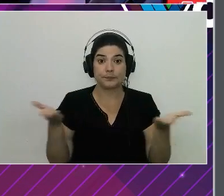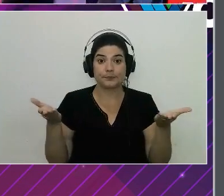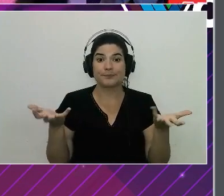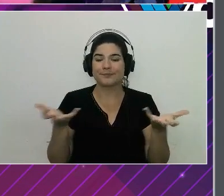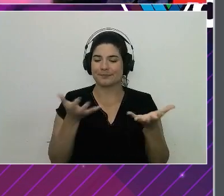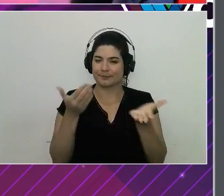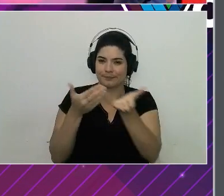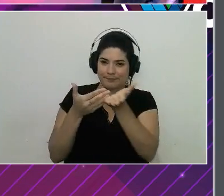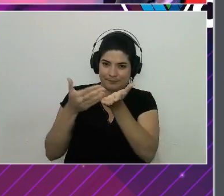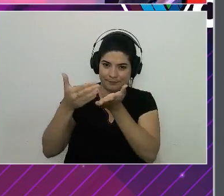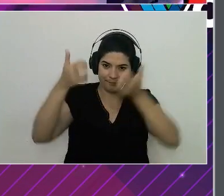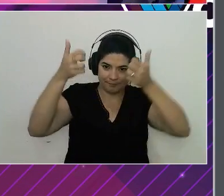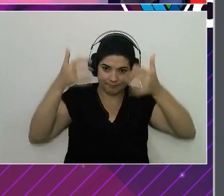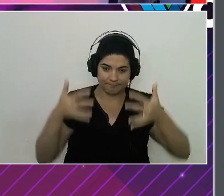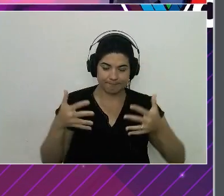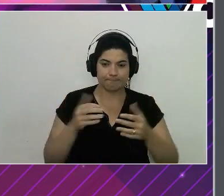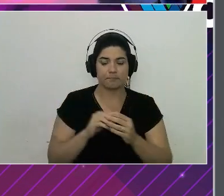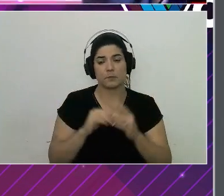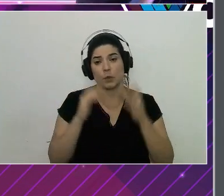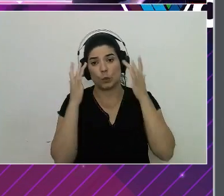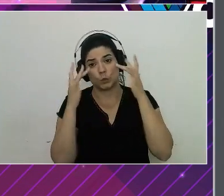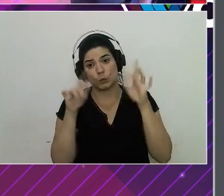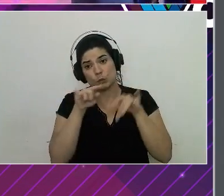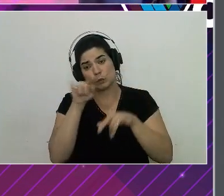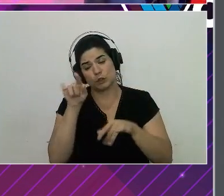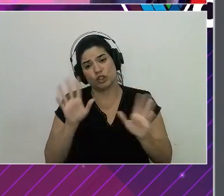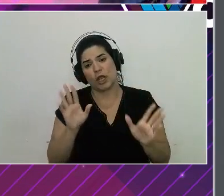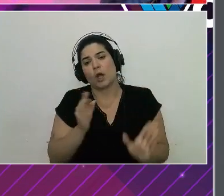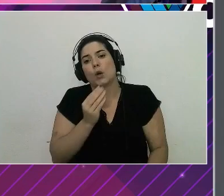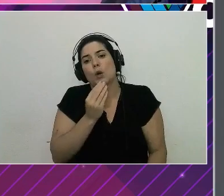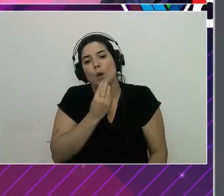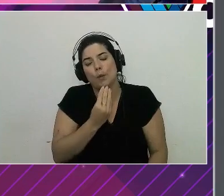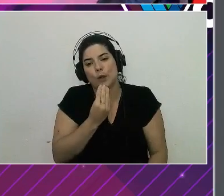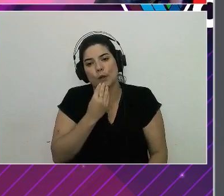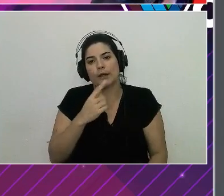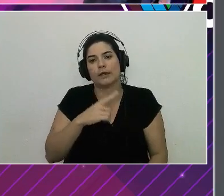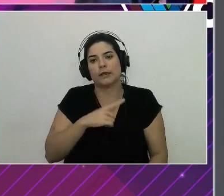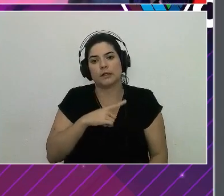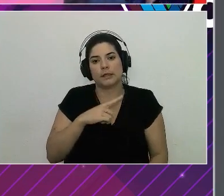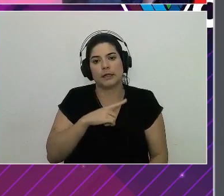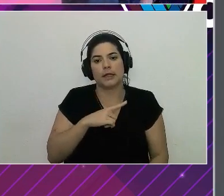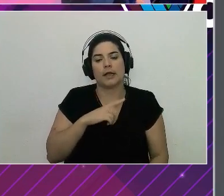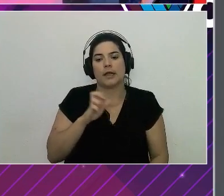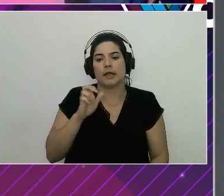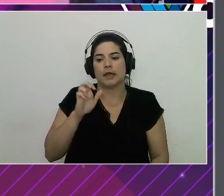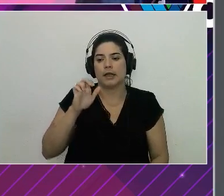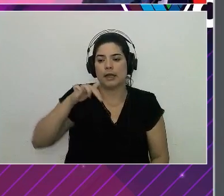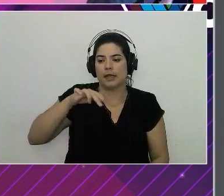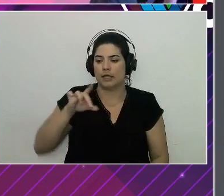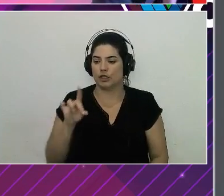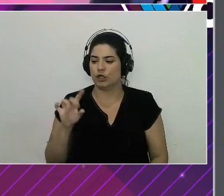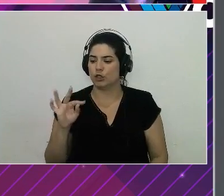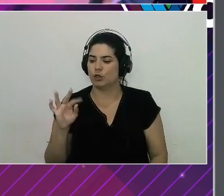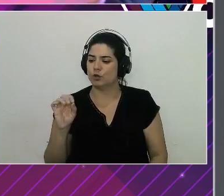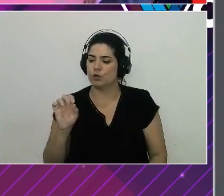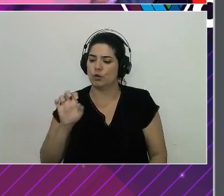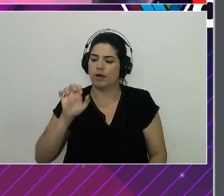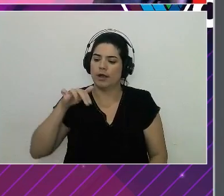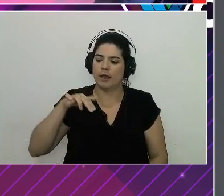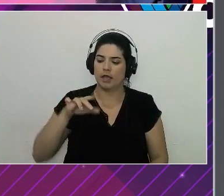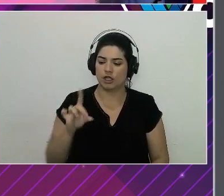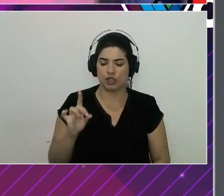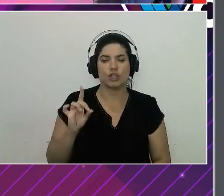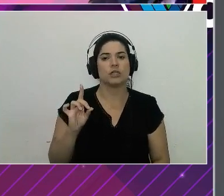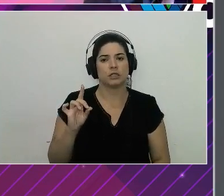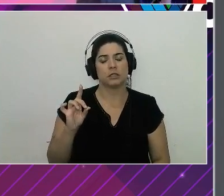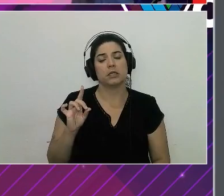aqui. Não sei se todo mundo já teve a oportunidade de fazer, por exemplo, um end-to-end com microserviços, umas coisas assim. Eu tive algumas